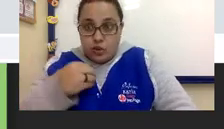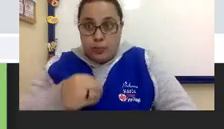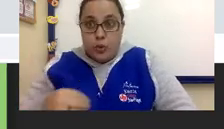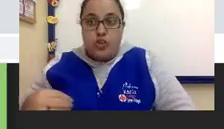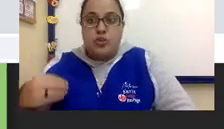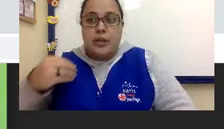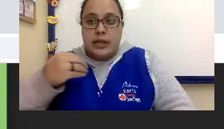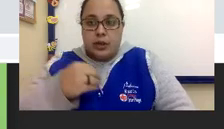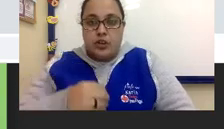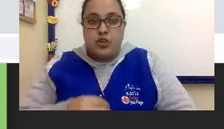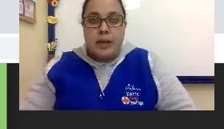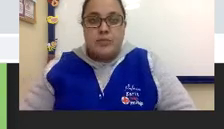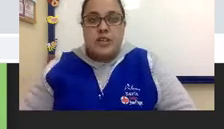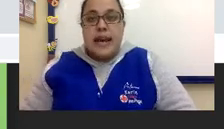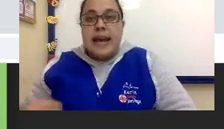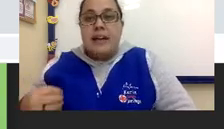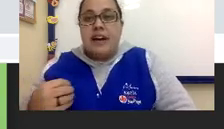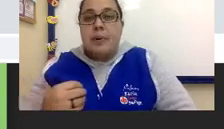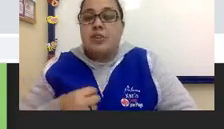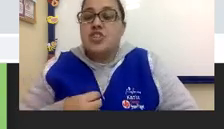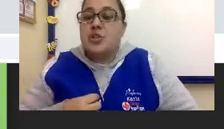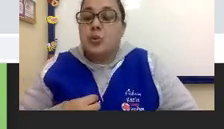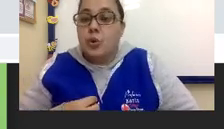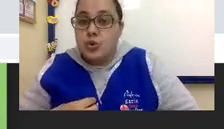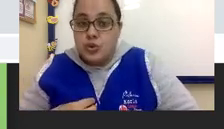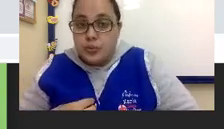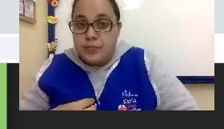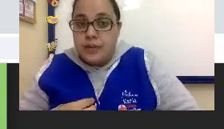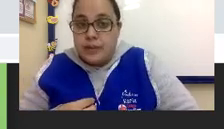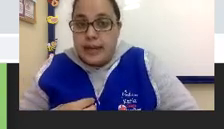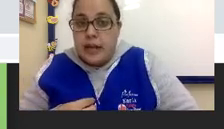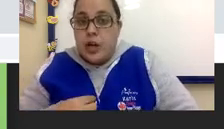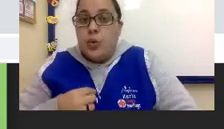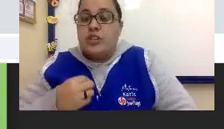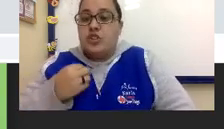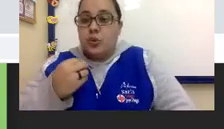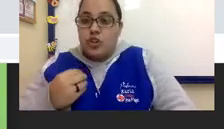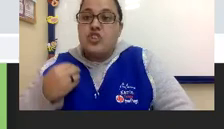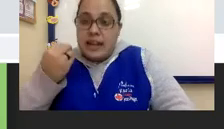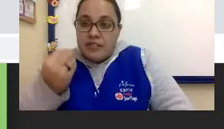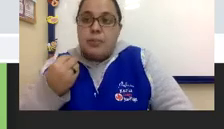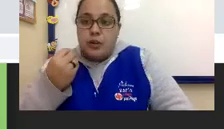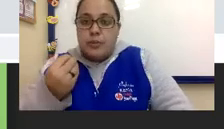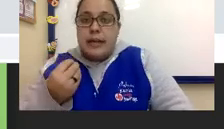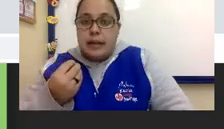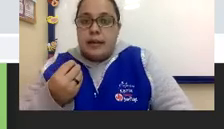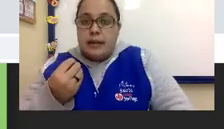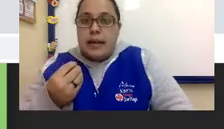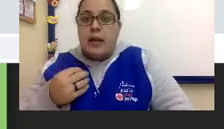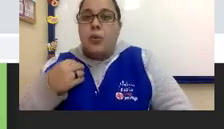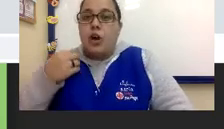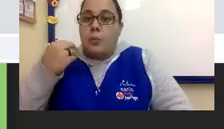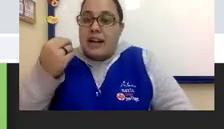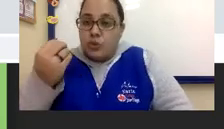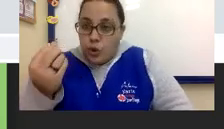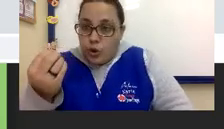que sobrou de tudo aquilo que nós comemos, ela vai para o intestino grosso, né? O intestino grosso já está falando pelo nome dele, né?